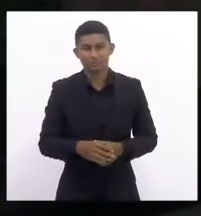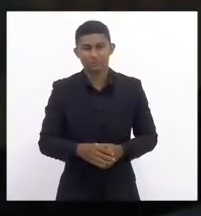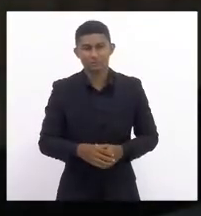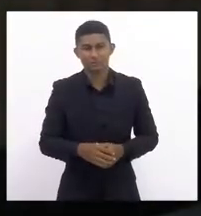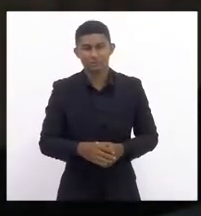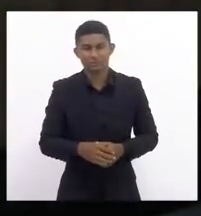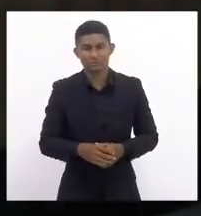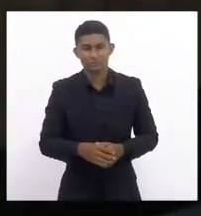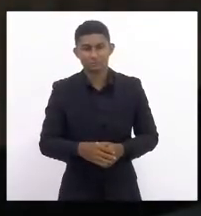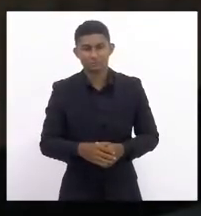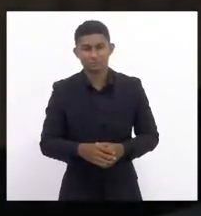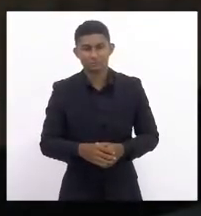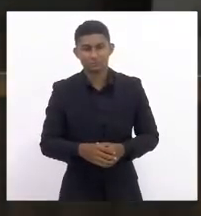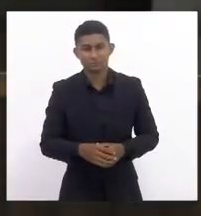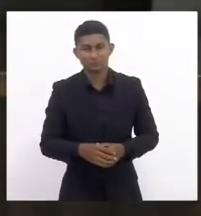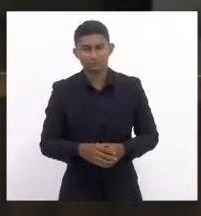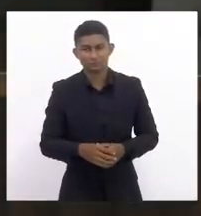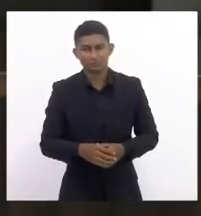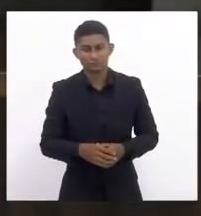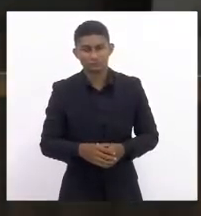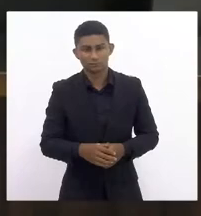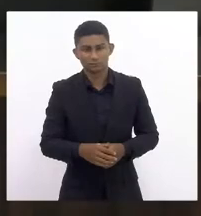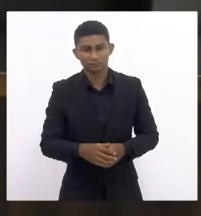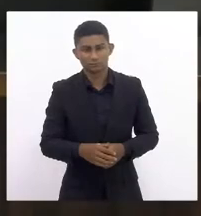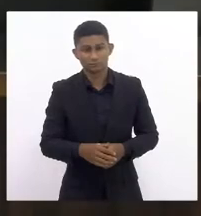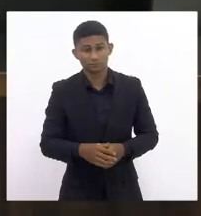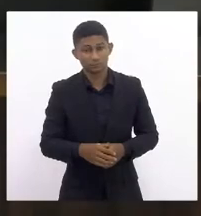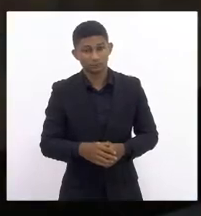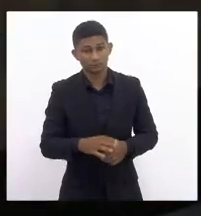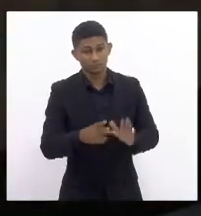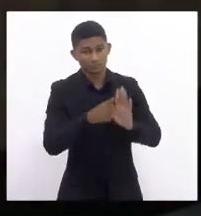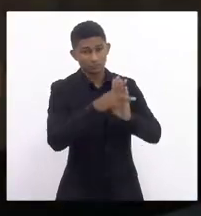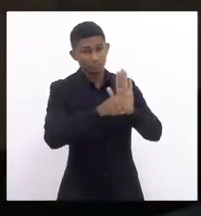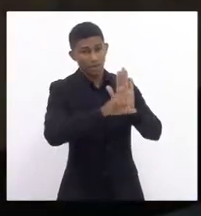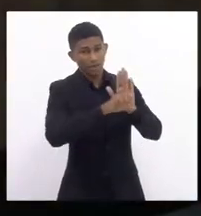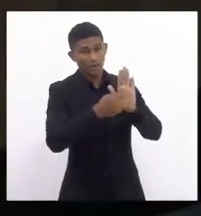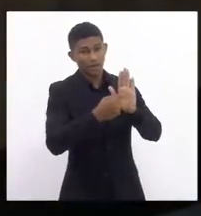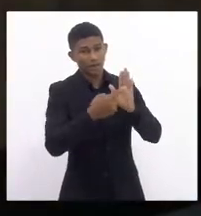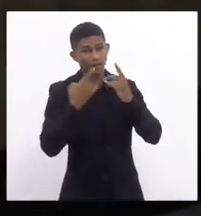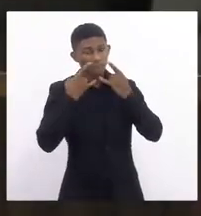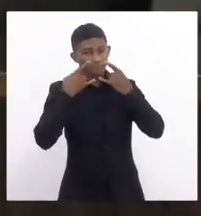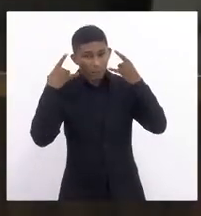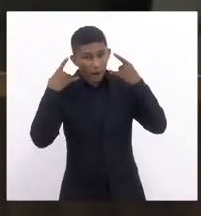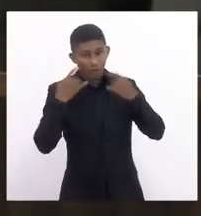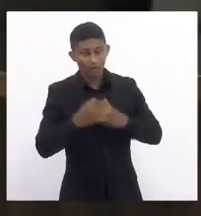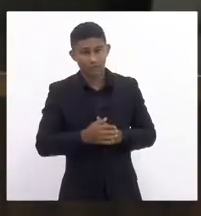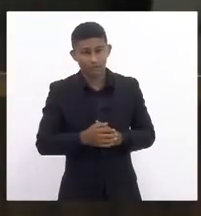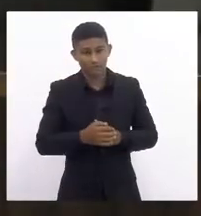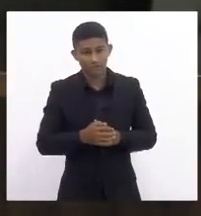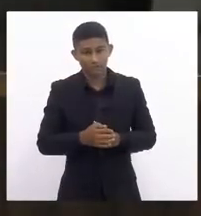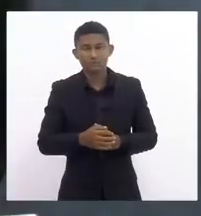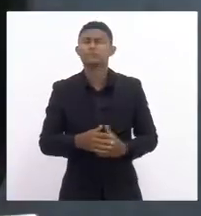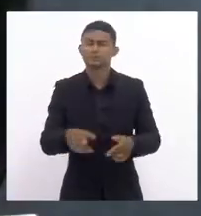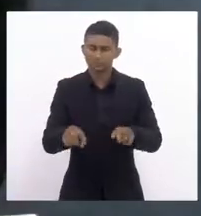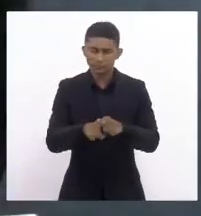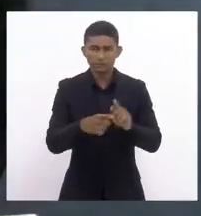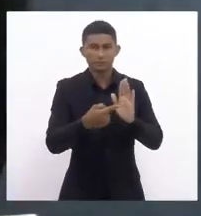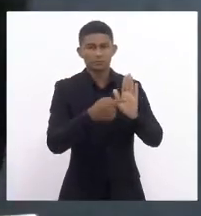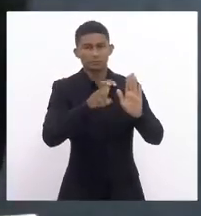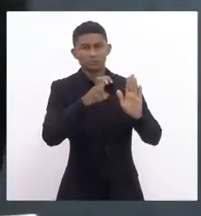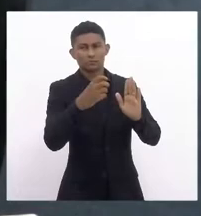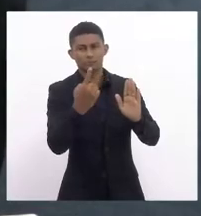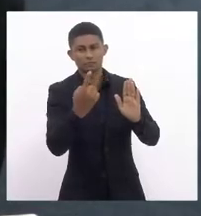nada, ok, ia consignar voto contrário. Está no PL das máscaras. Ok. Senhor presidente, da mesma forma, consignar